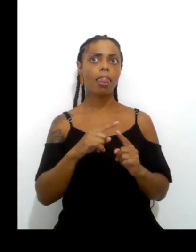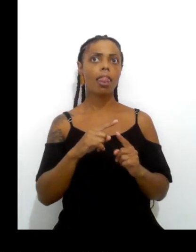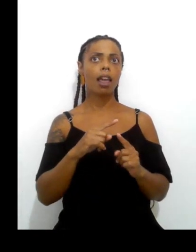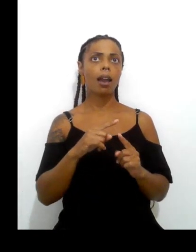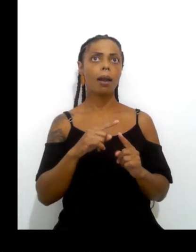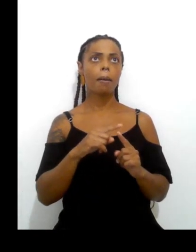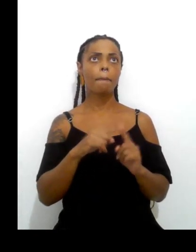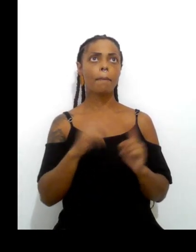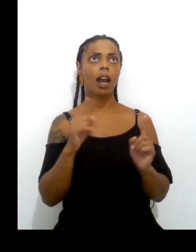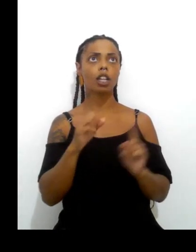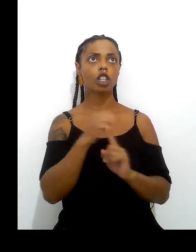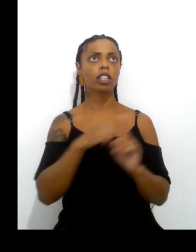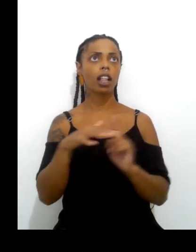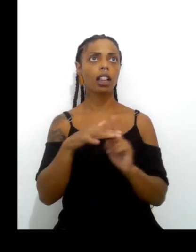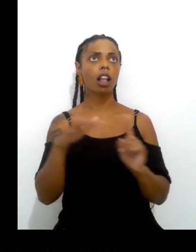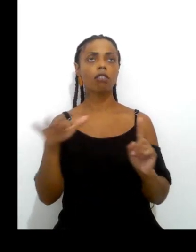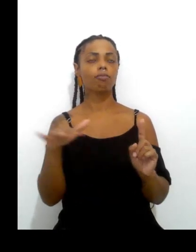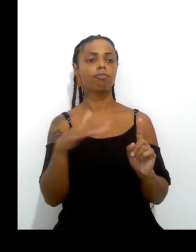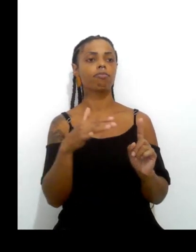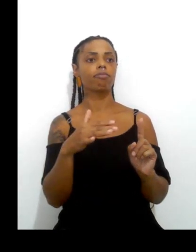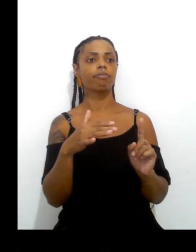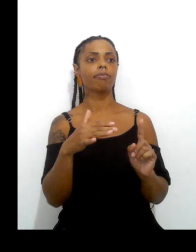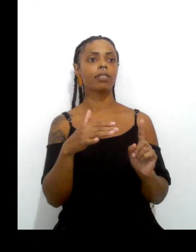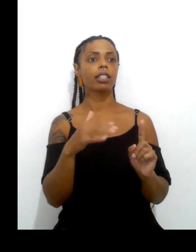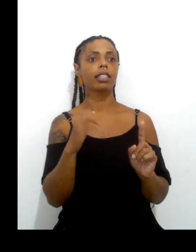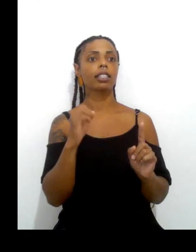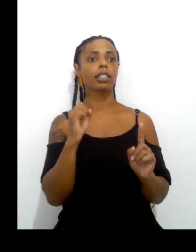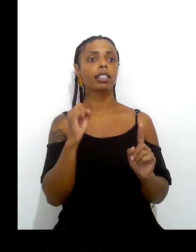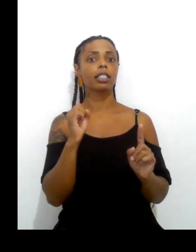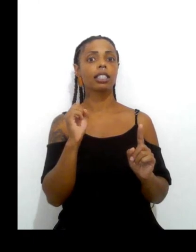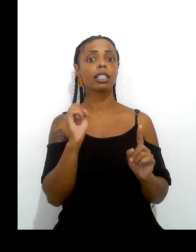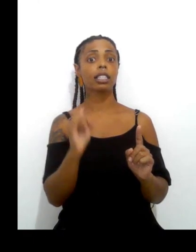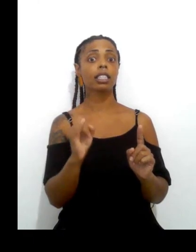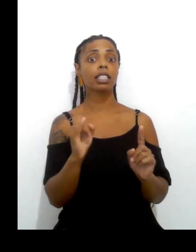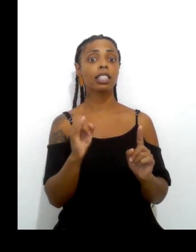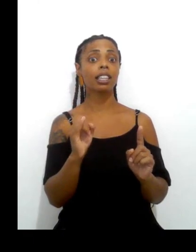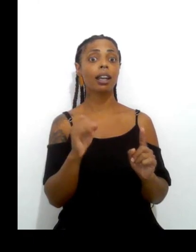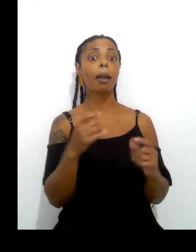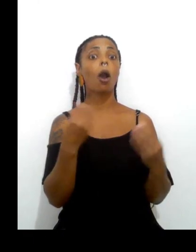quando a condição básica de sua aceitação era invisibilidade